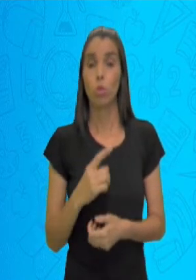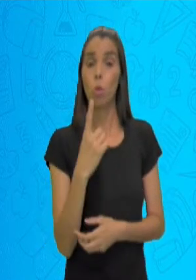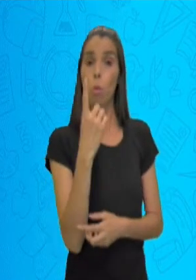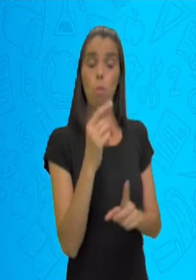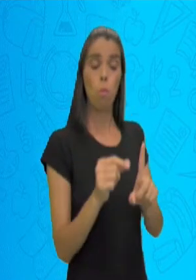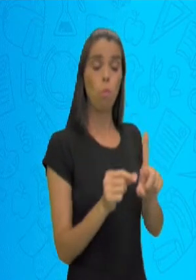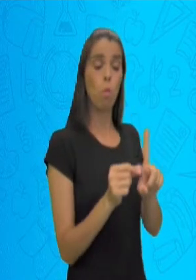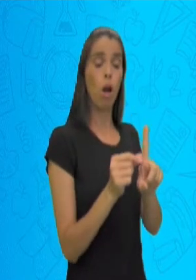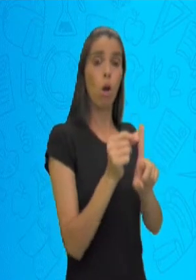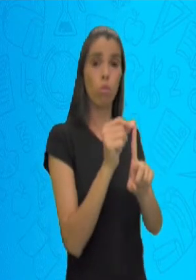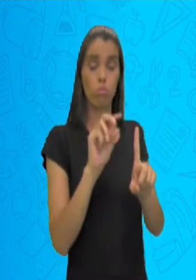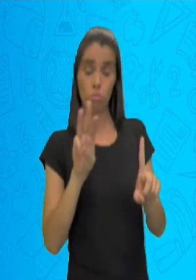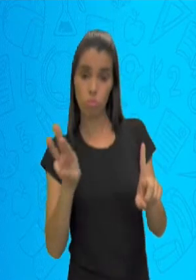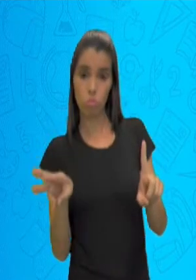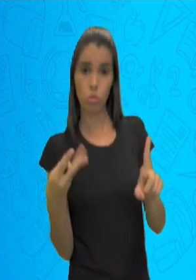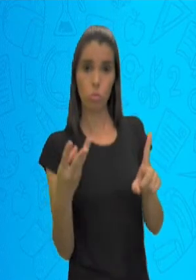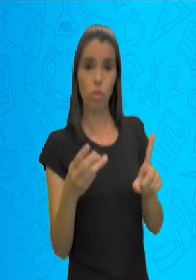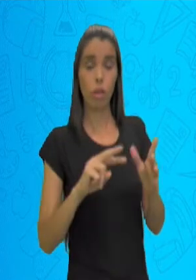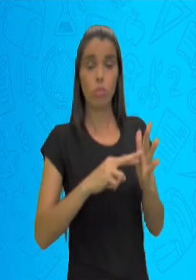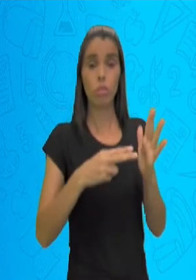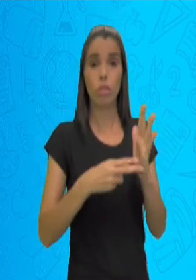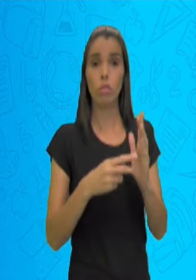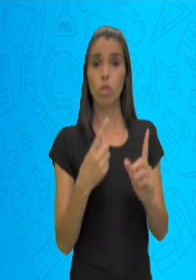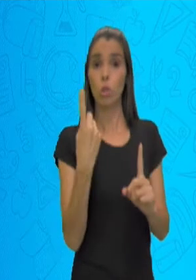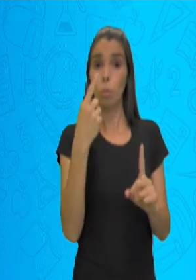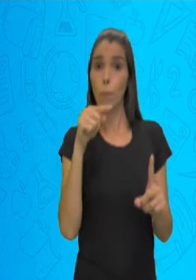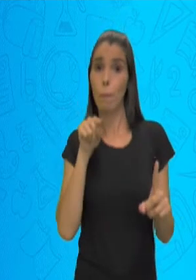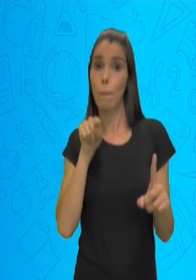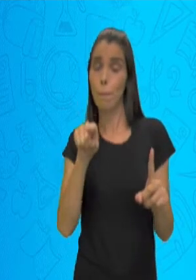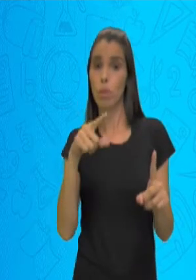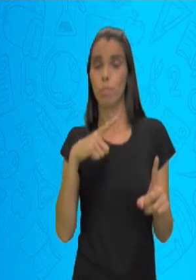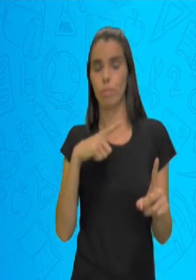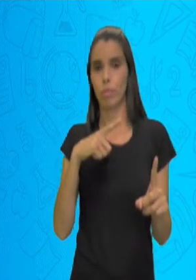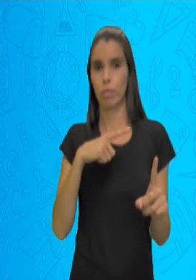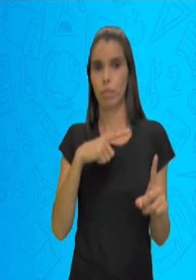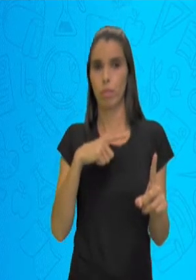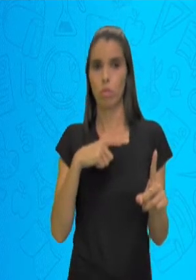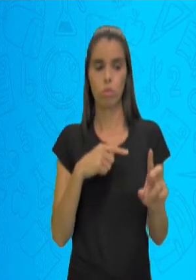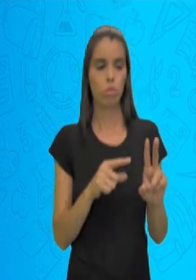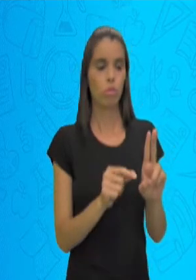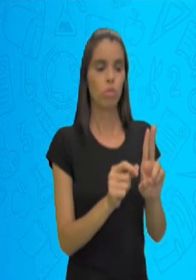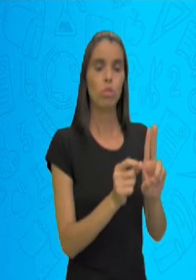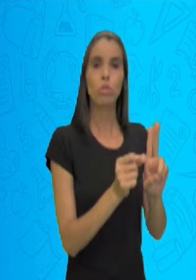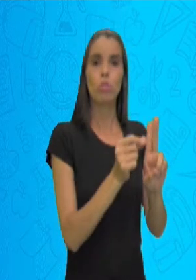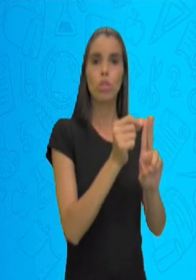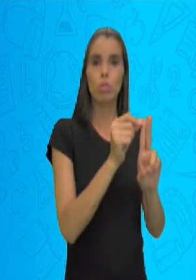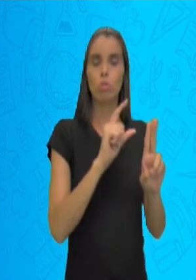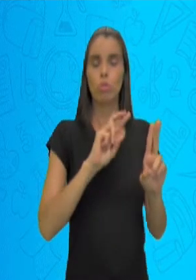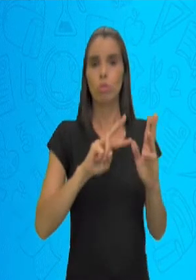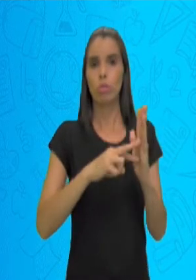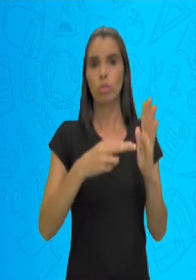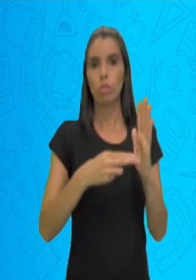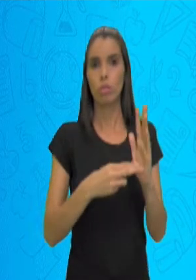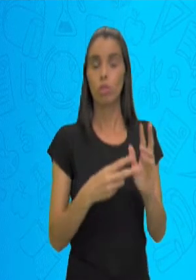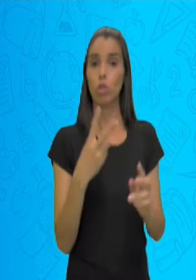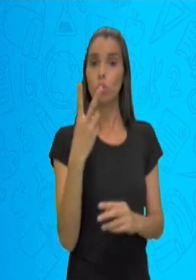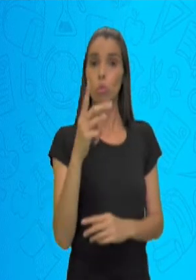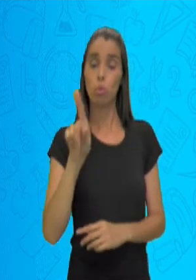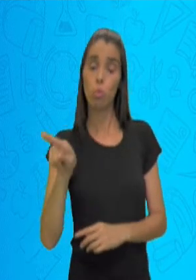tenho 1000 unidades. E 2? Eu tenho 2000. Então, nós vamos